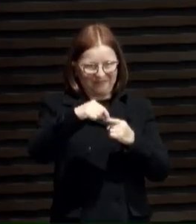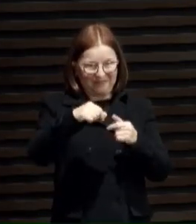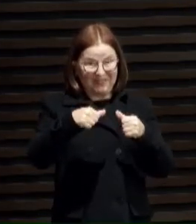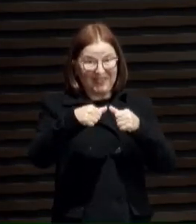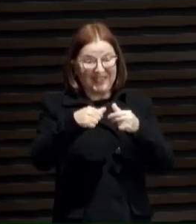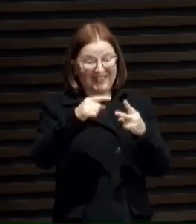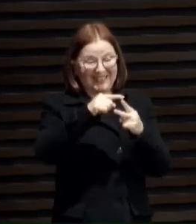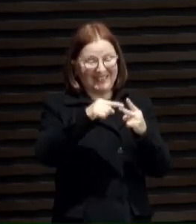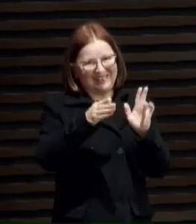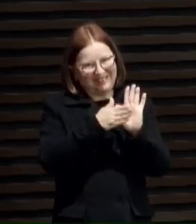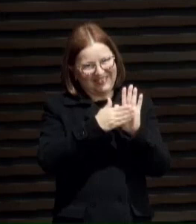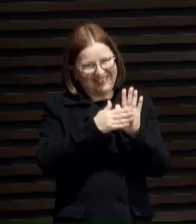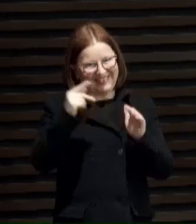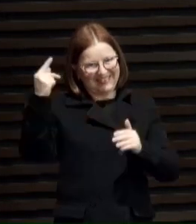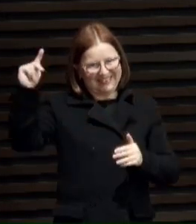propósitos de Deus.